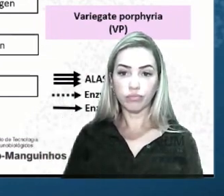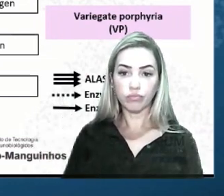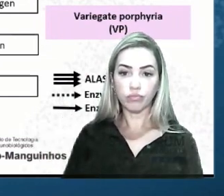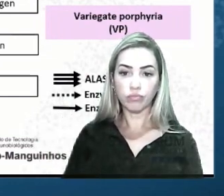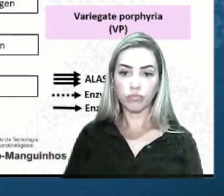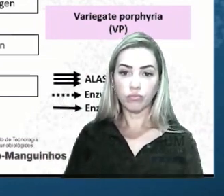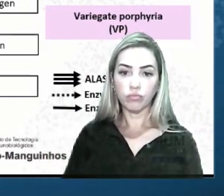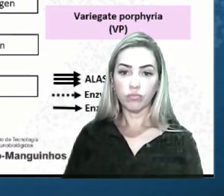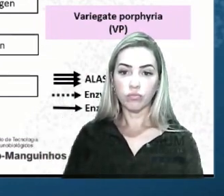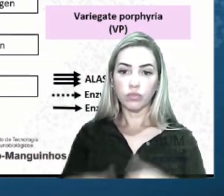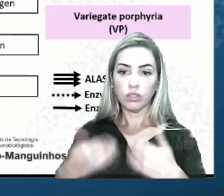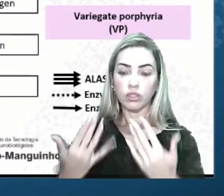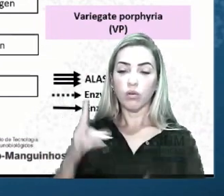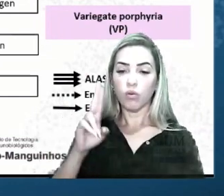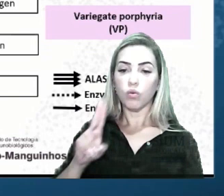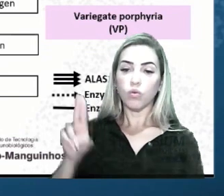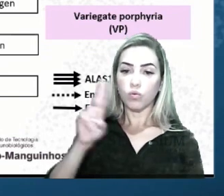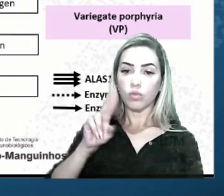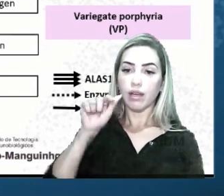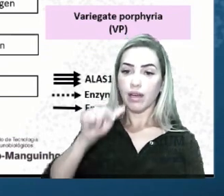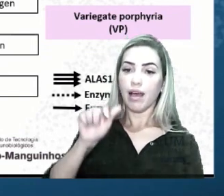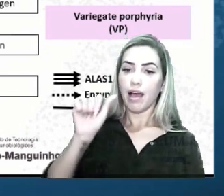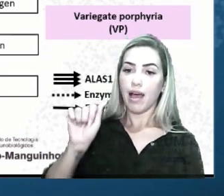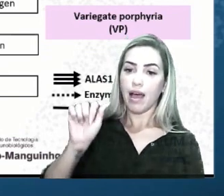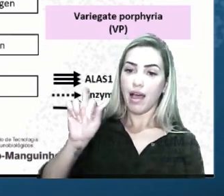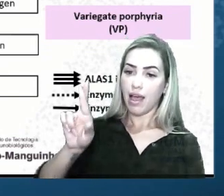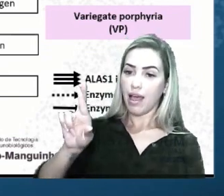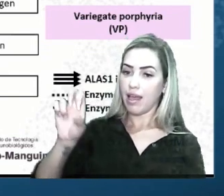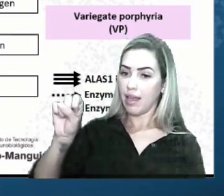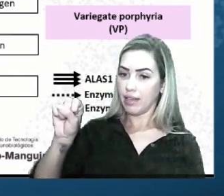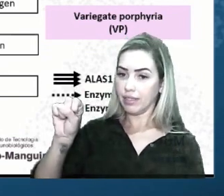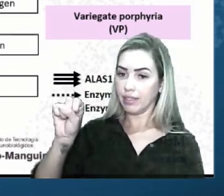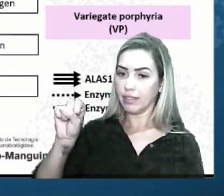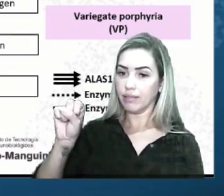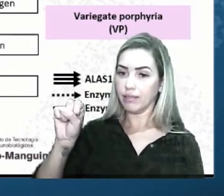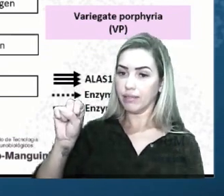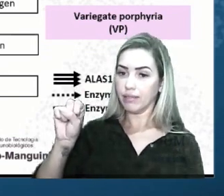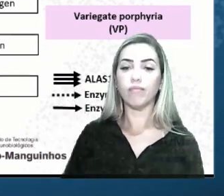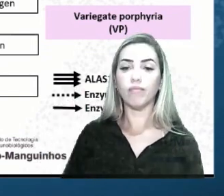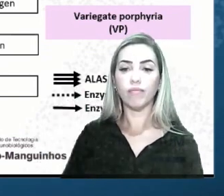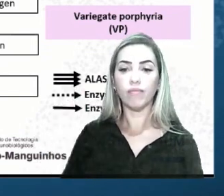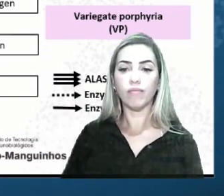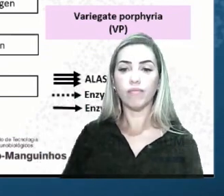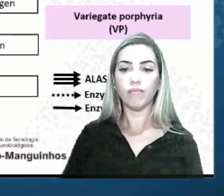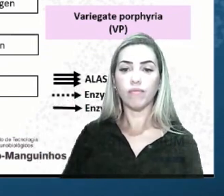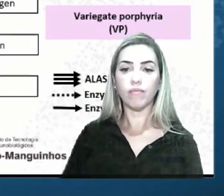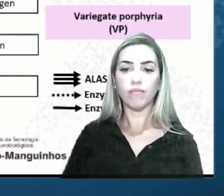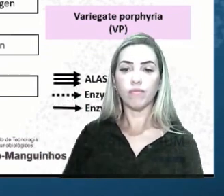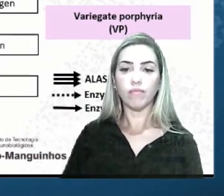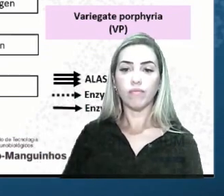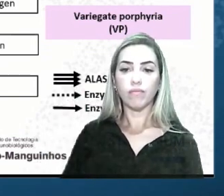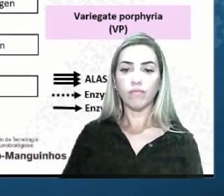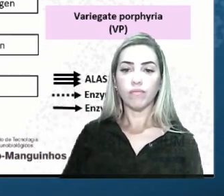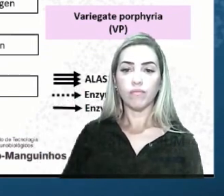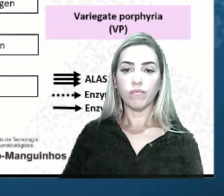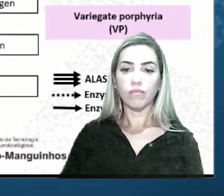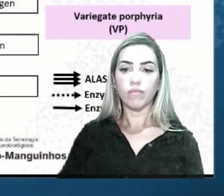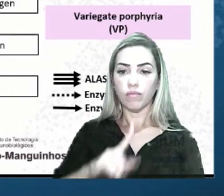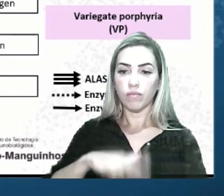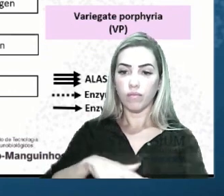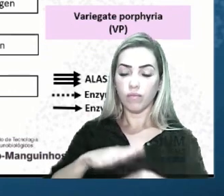então ele usa aqui essa enzima ALS1 e a indução